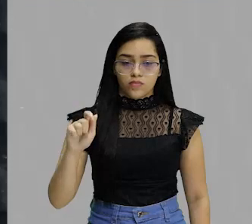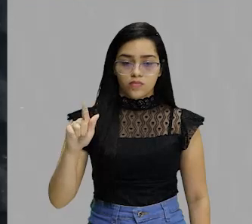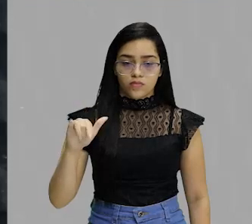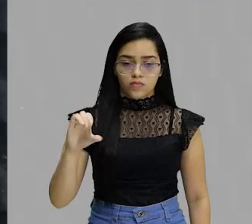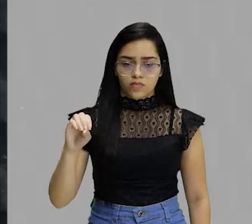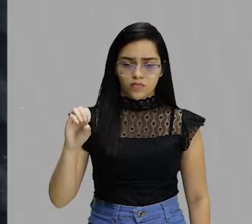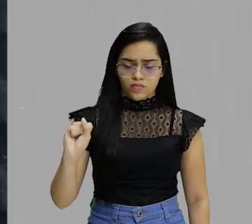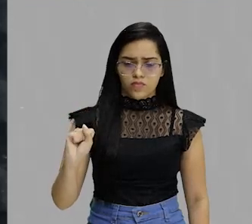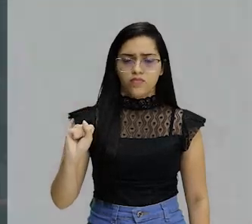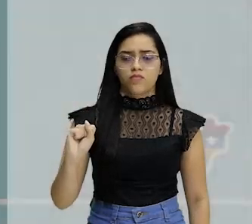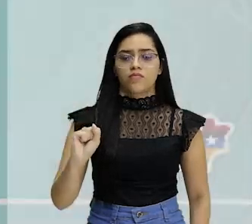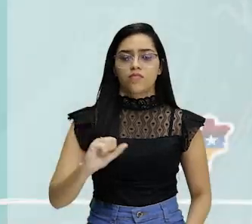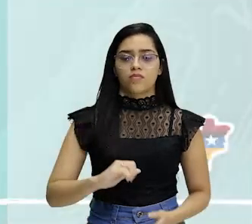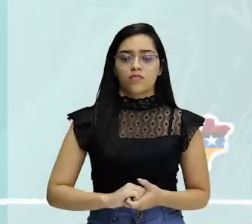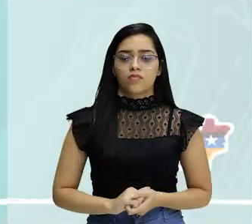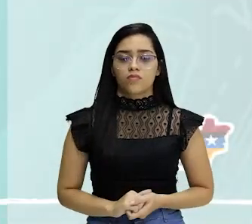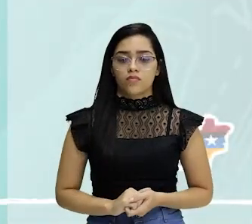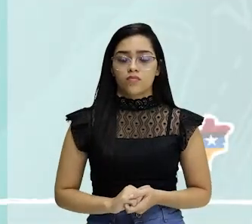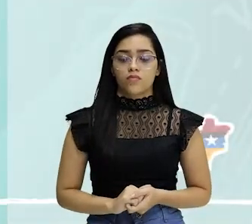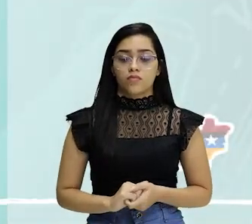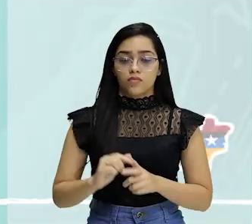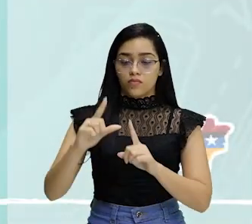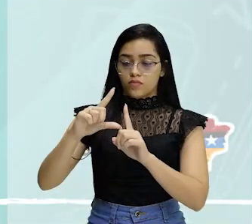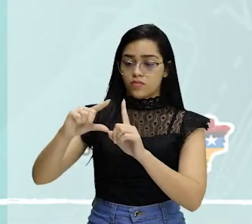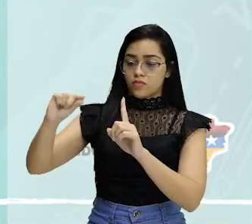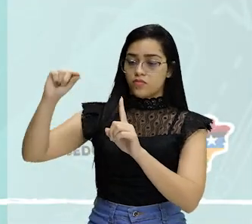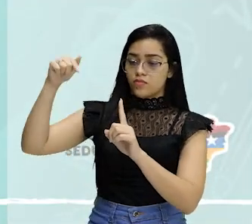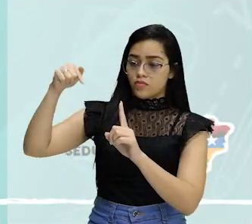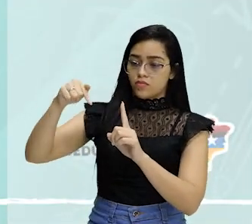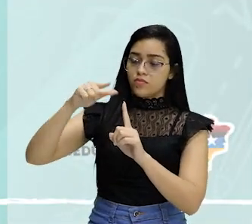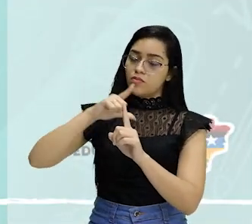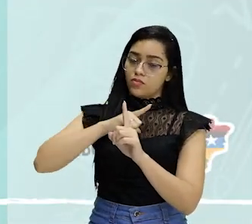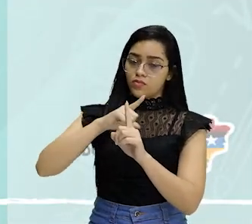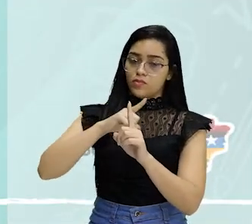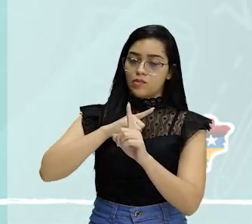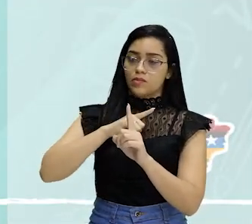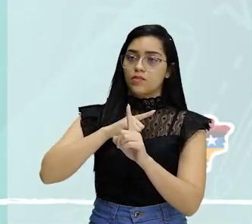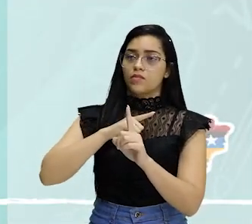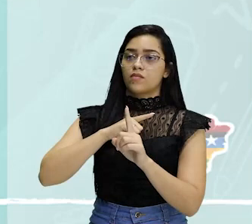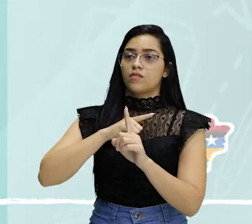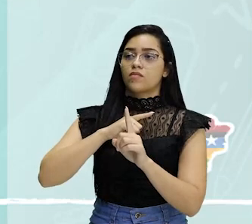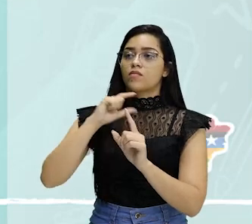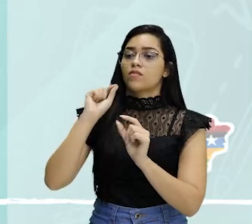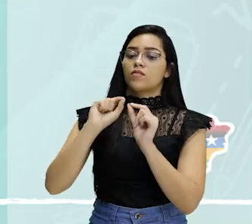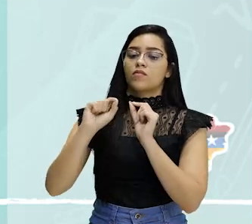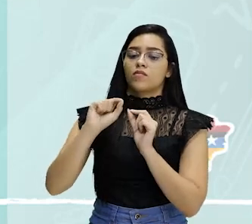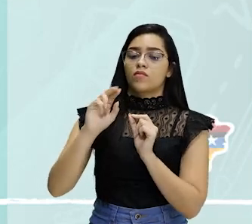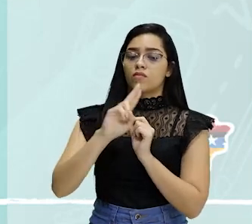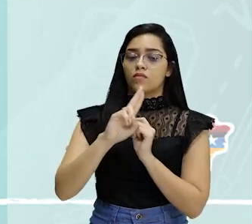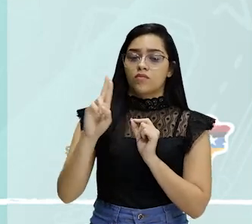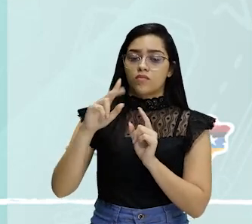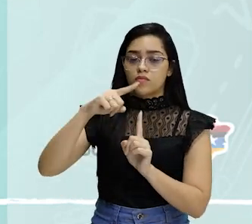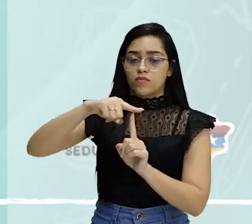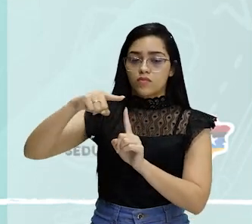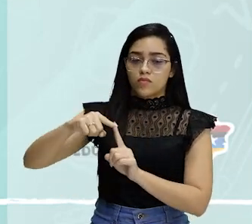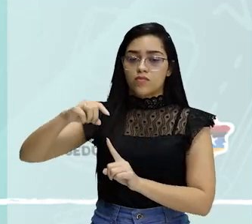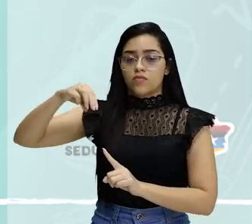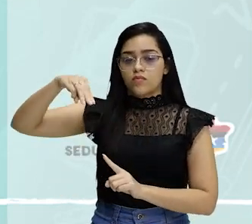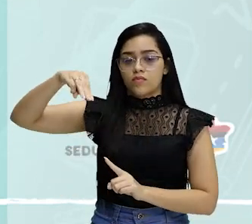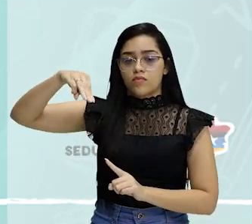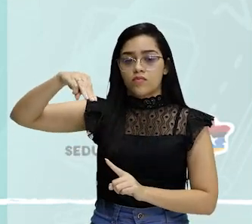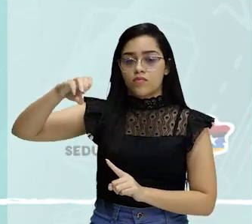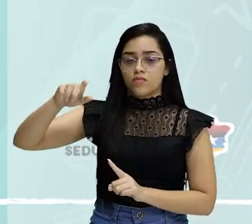megaesporófilo, certo? Lá no interior do megaesporófilo vai ter um tipo de célula